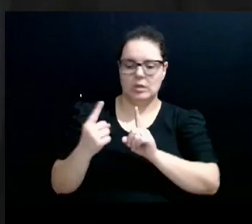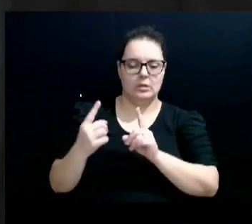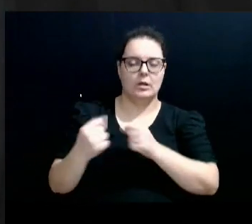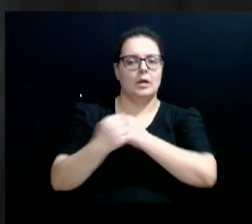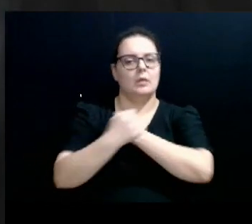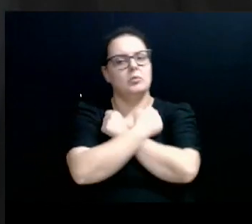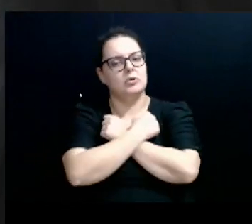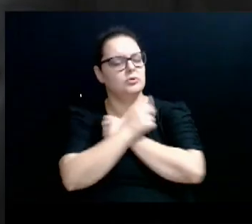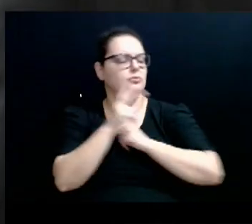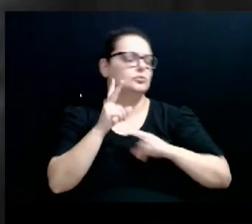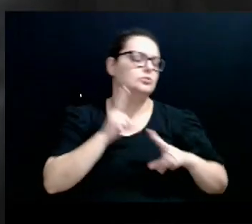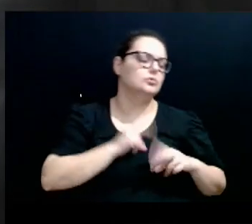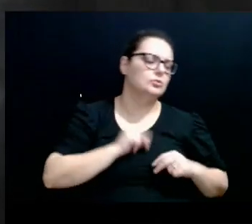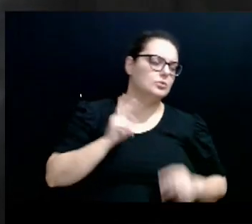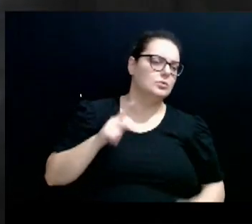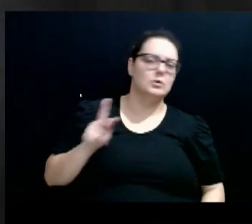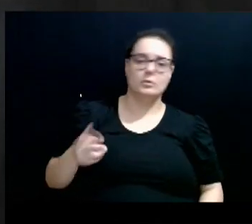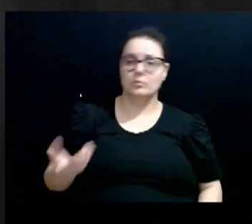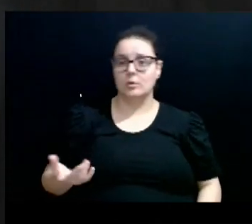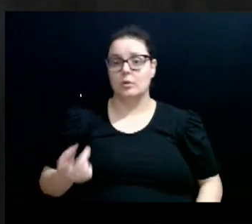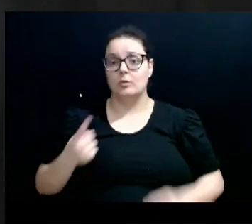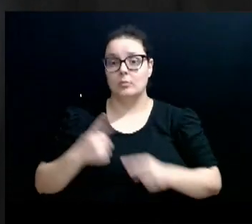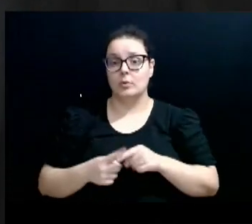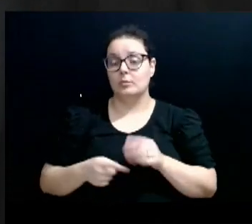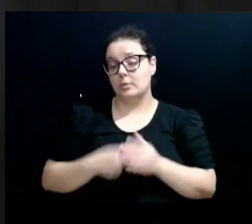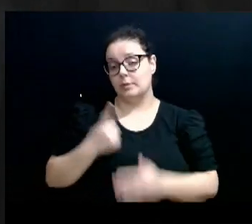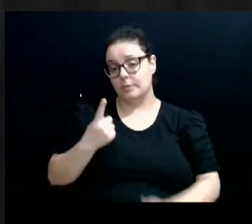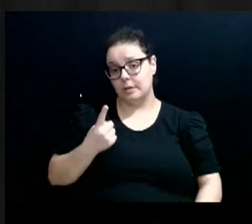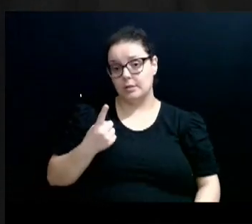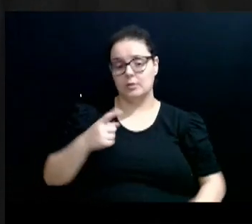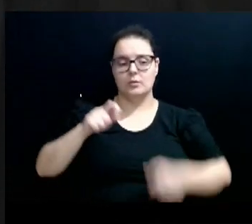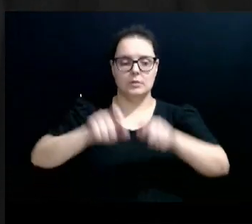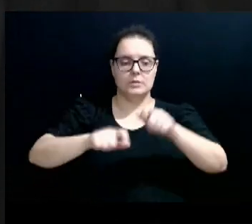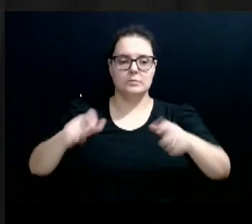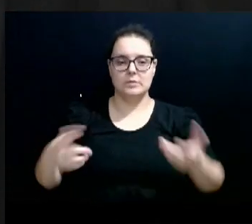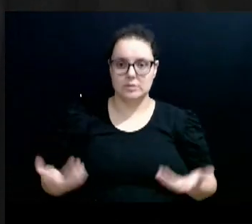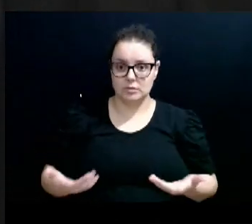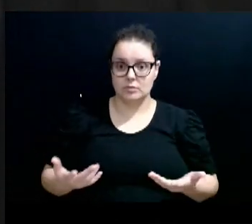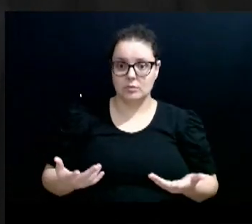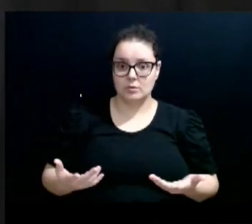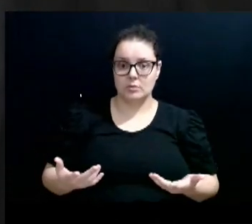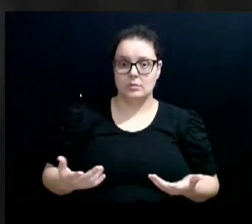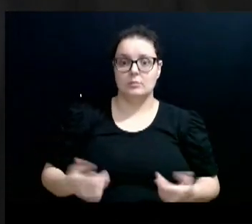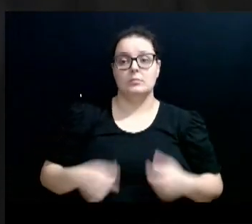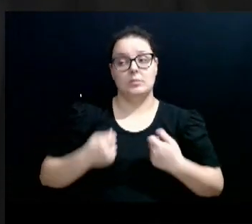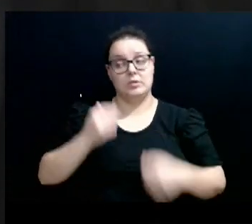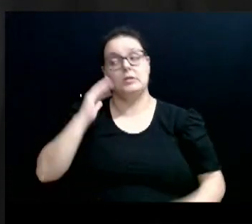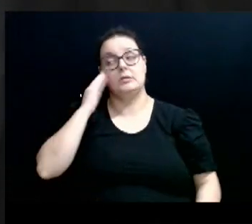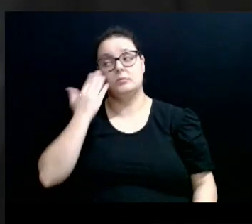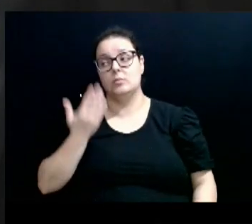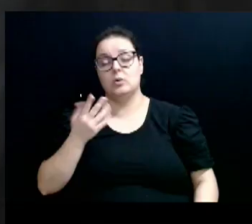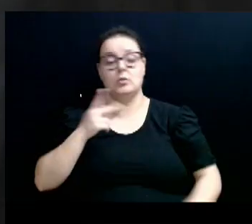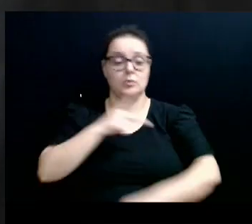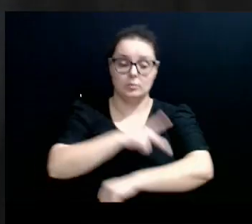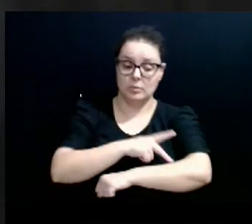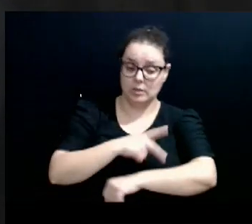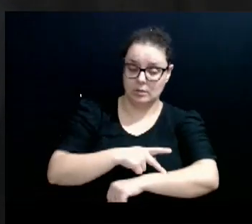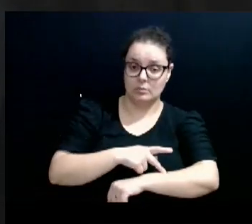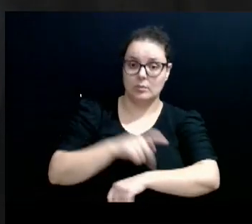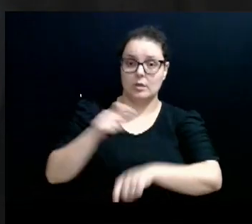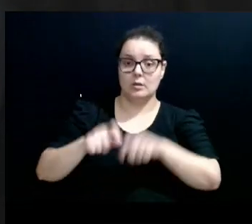professor, porque são, primeiro, as pessoas, isso nós precisamos entender, os pedagogos, as pessoas ligadas à educação,